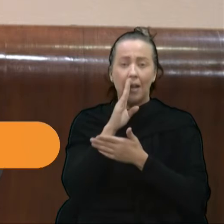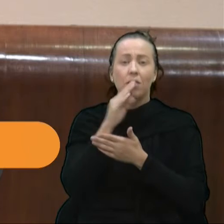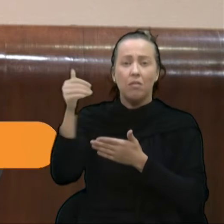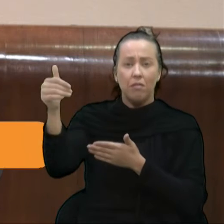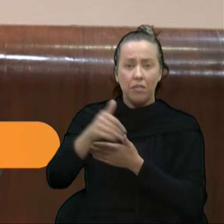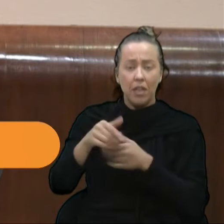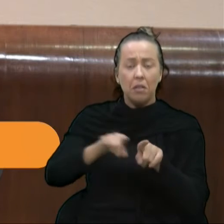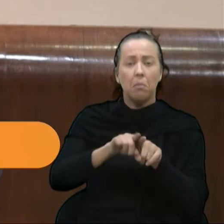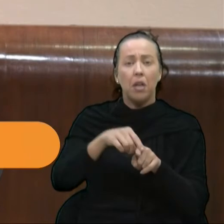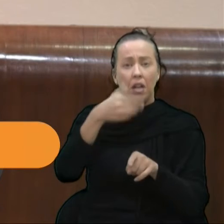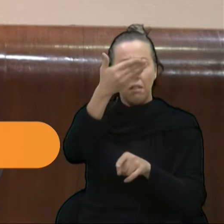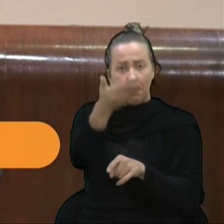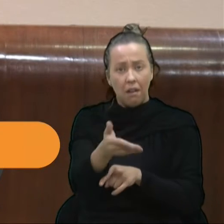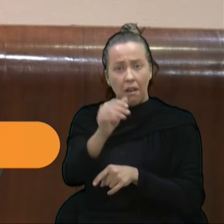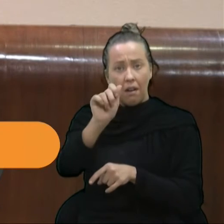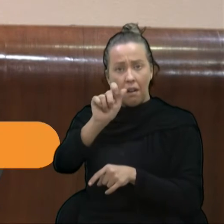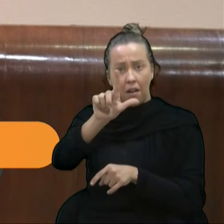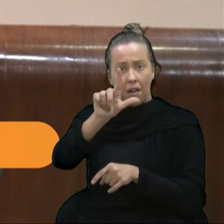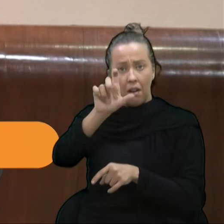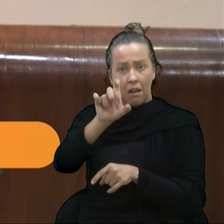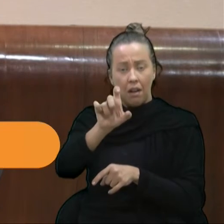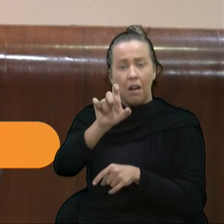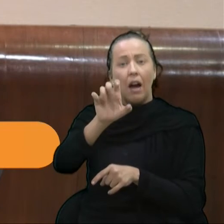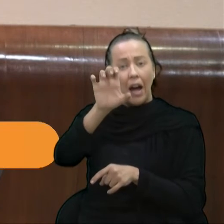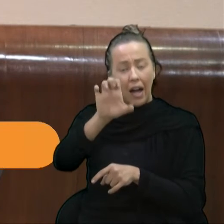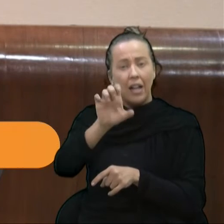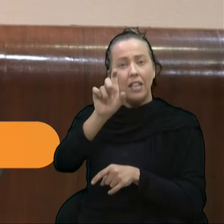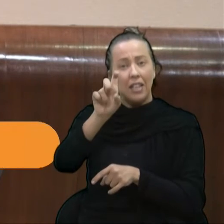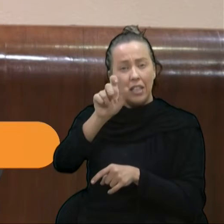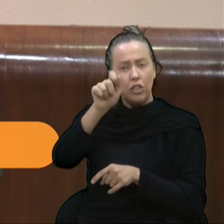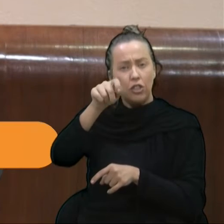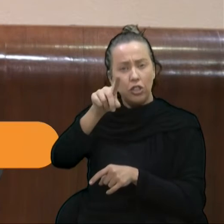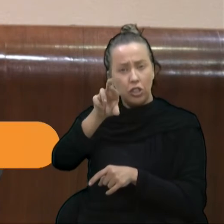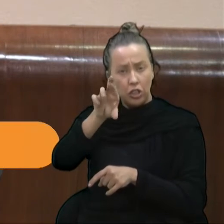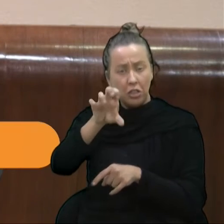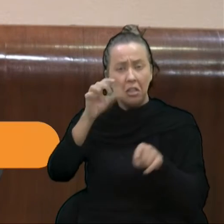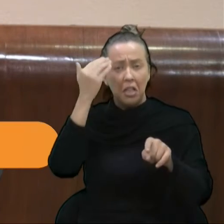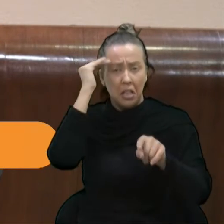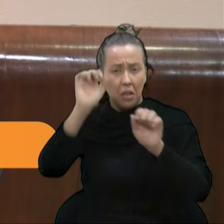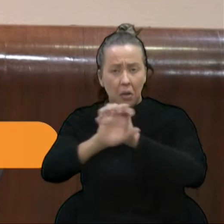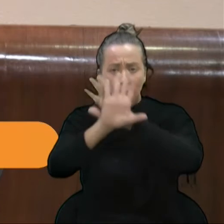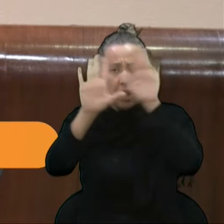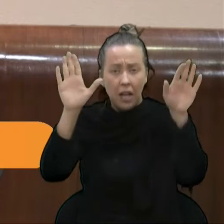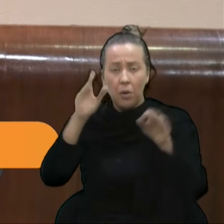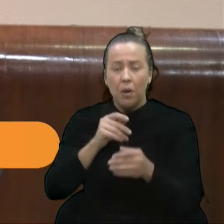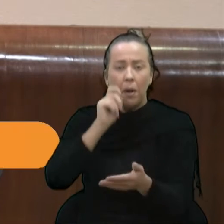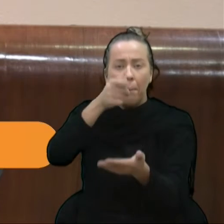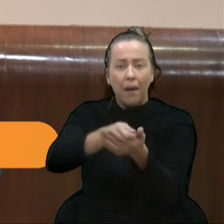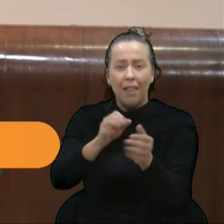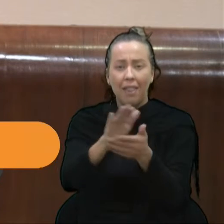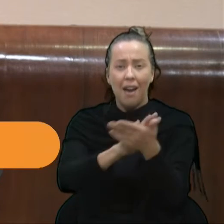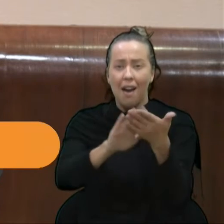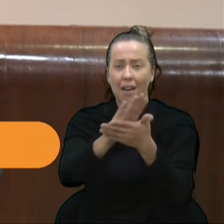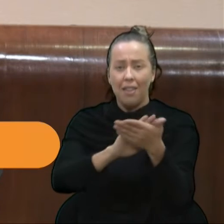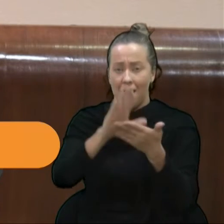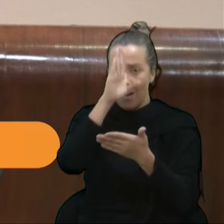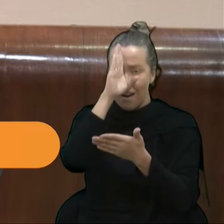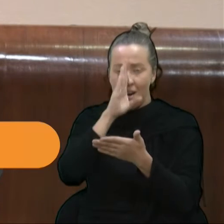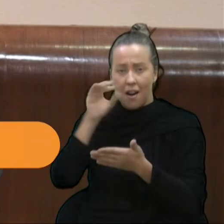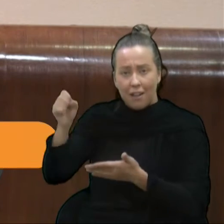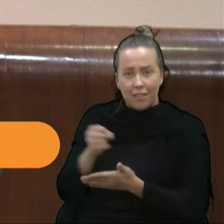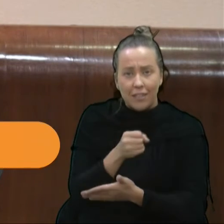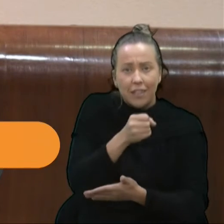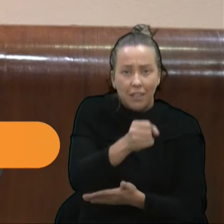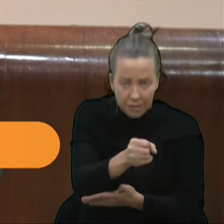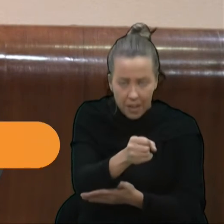o caso do próprio Alexandre Garcia, que entendeu a responsabilidade e a importância de estar falando para todos os